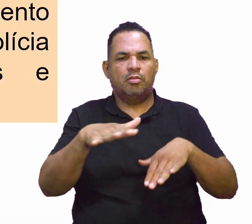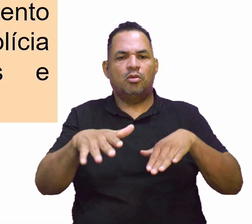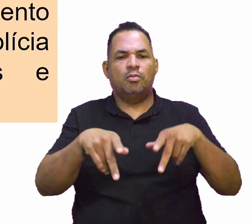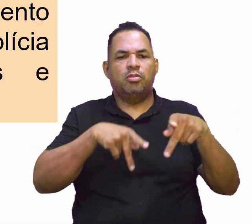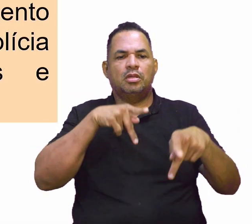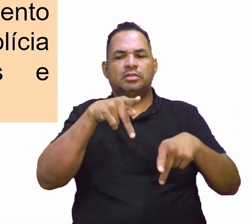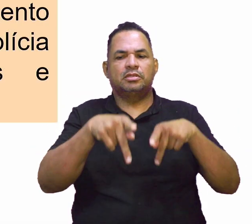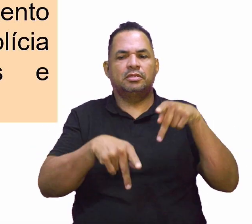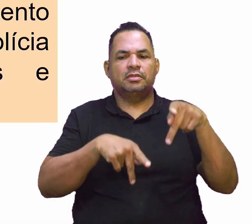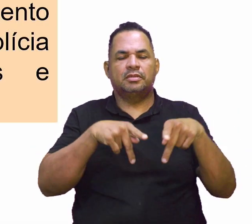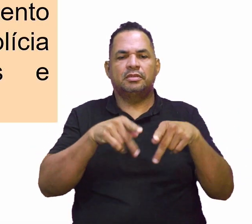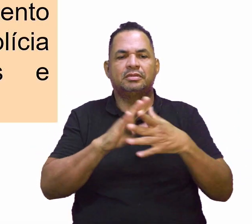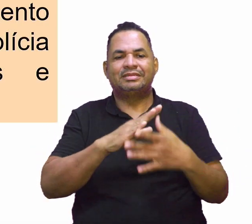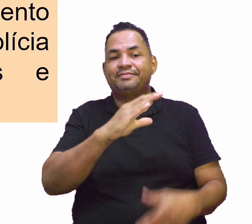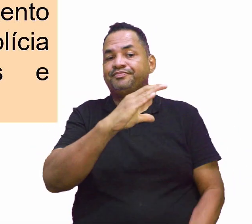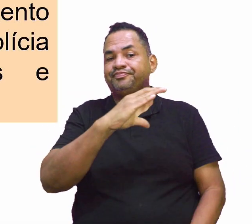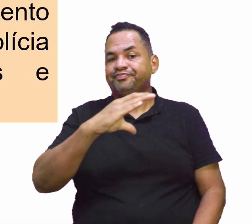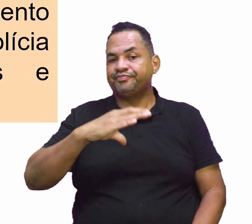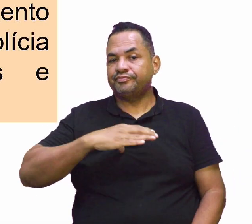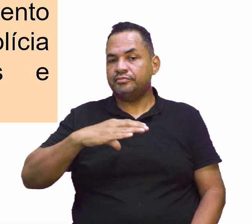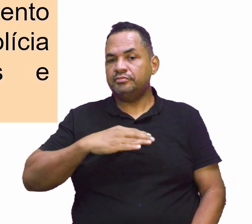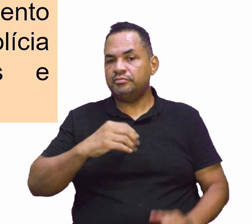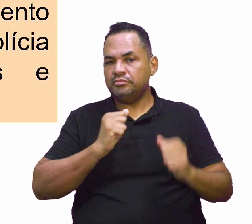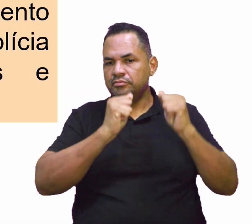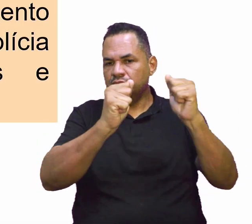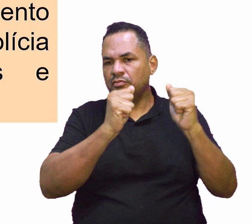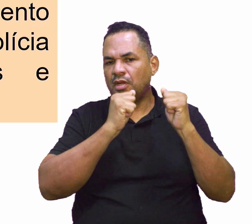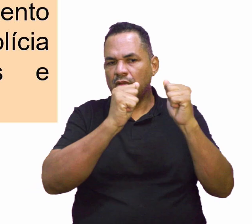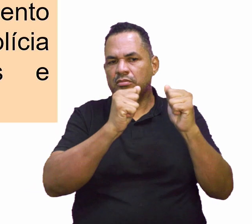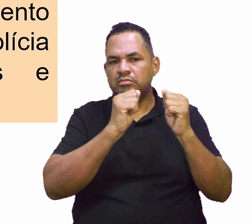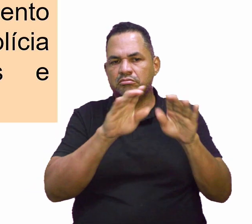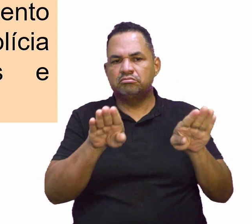Nas cidades, greves e protestos também eram